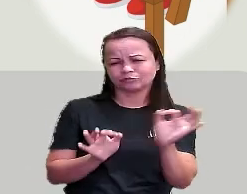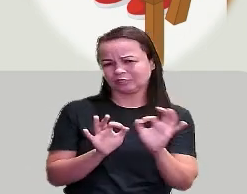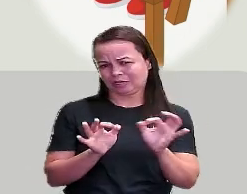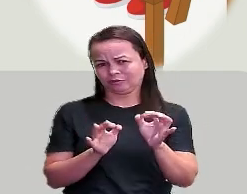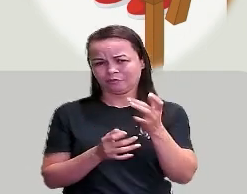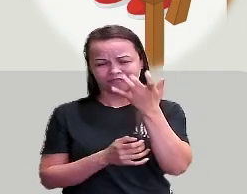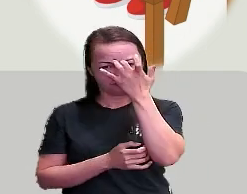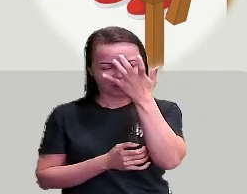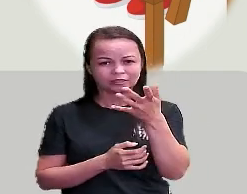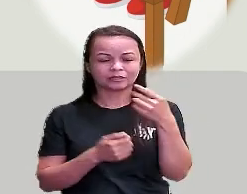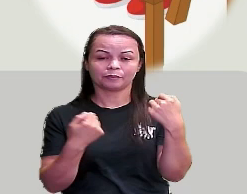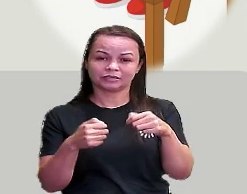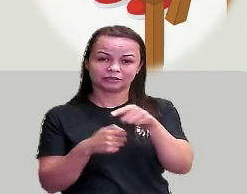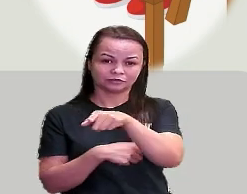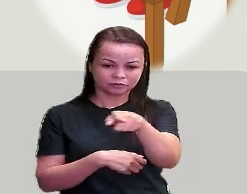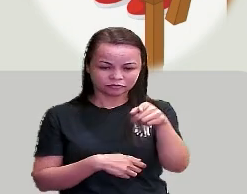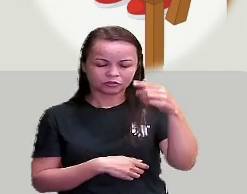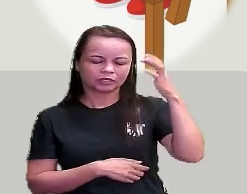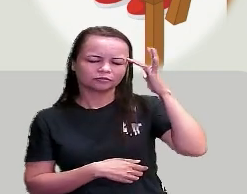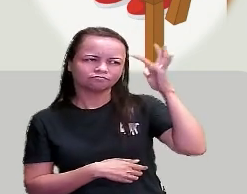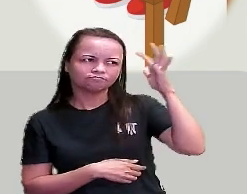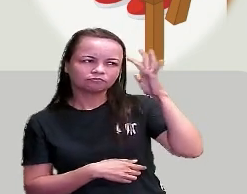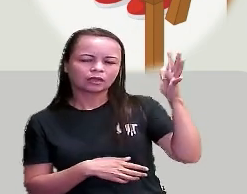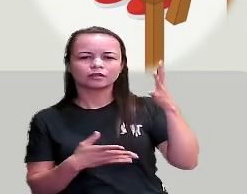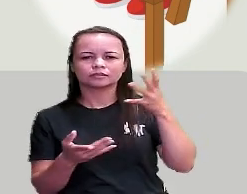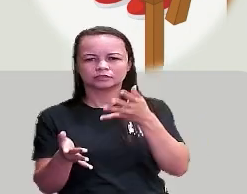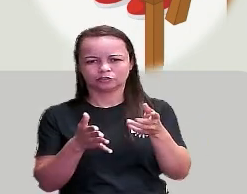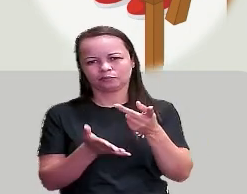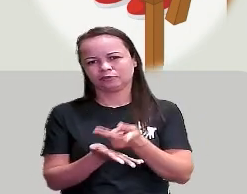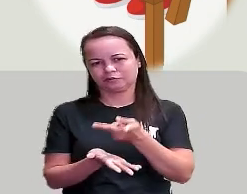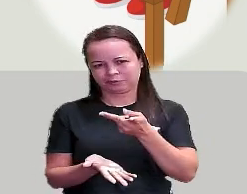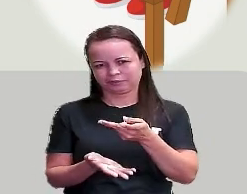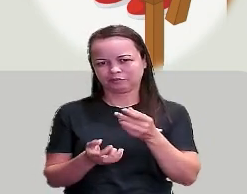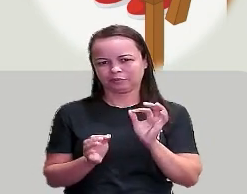você reflita sobre os acontecimentos, tá certo?